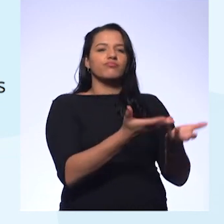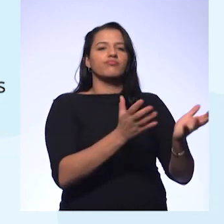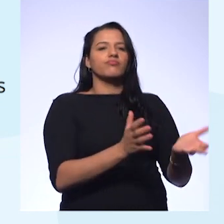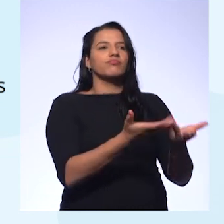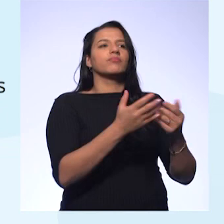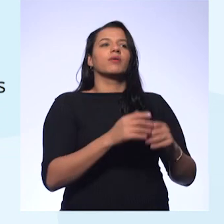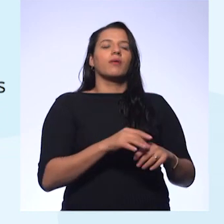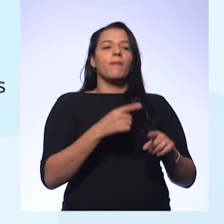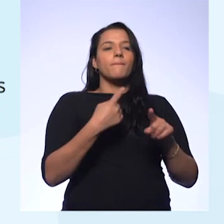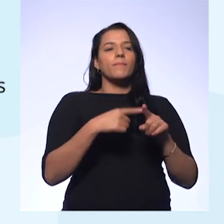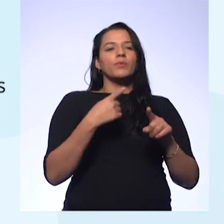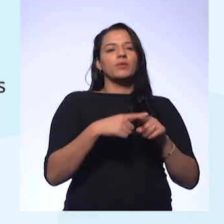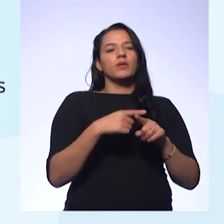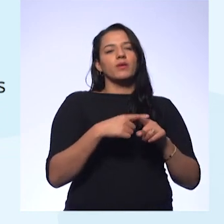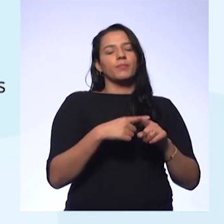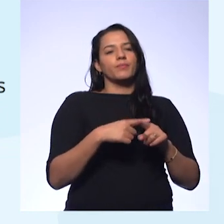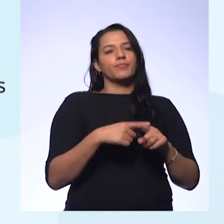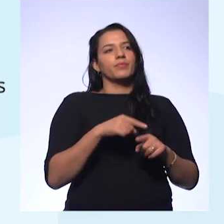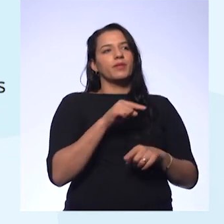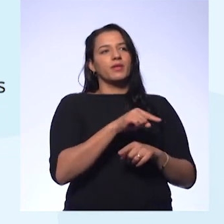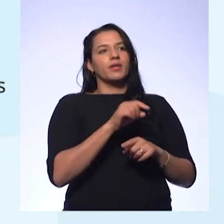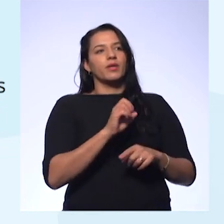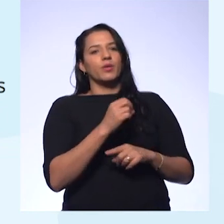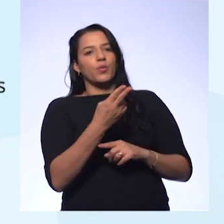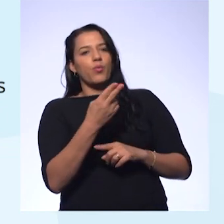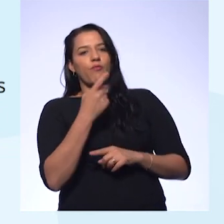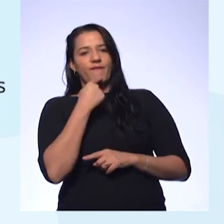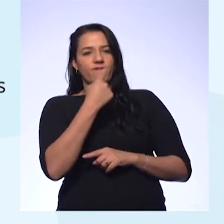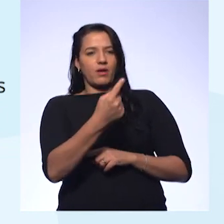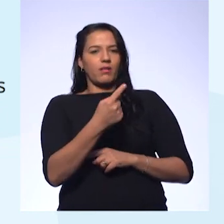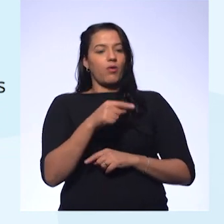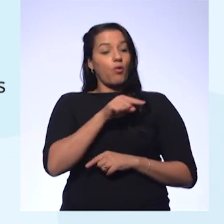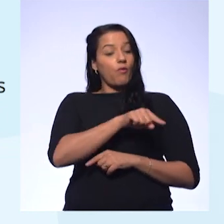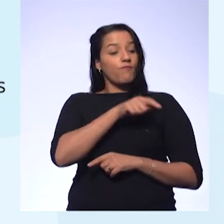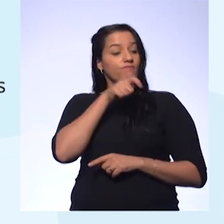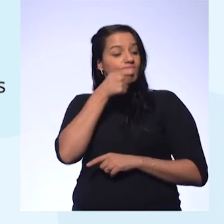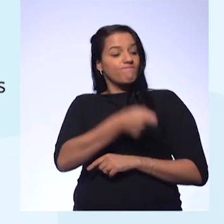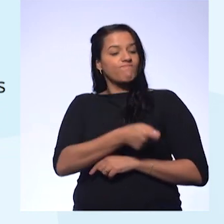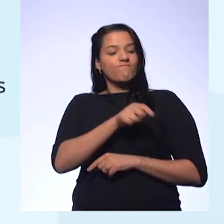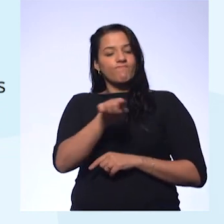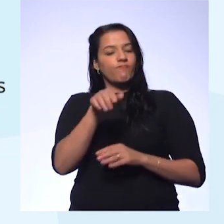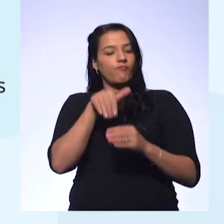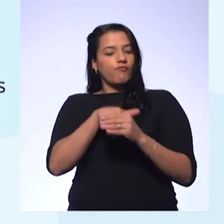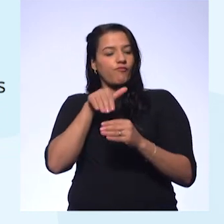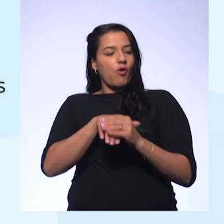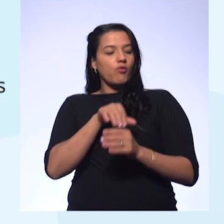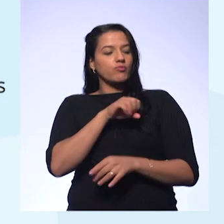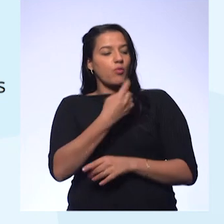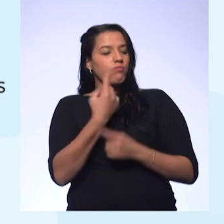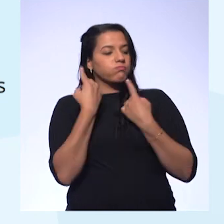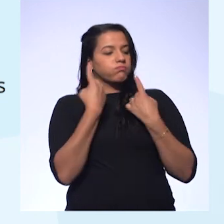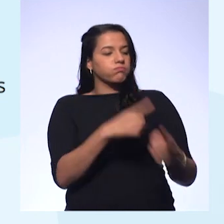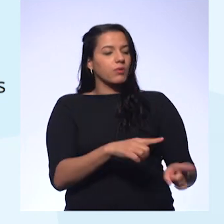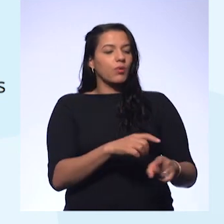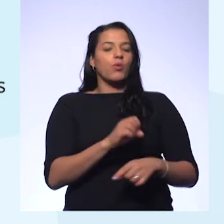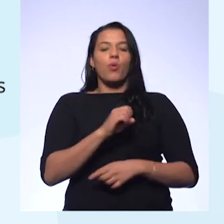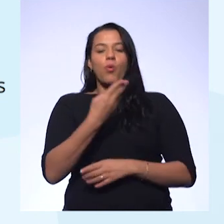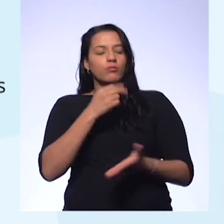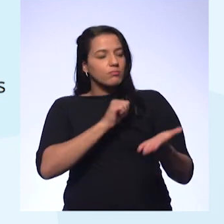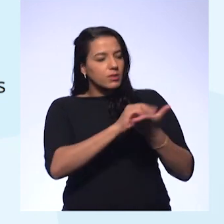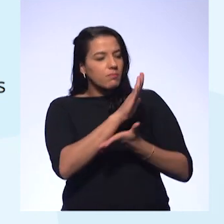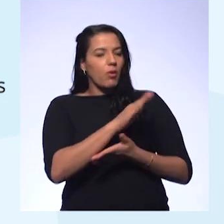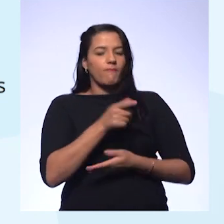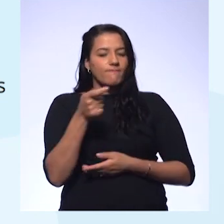coloca entre aspas, porque influência é ou vota no fulano, ou você vai sofrer consequências, ou vota no fulano, eu te mando